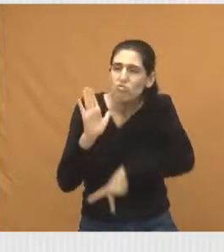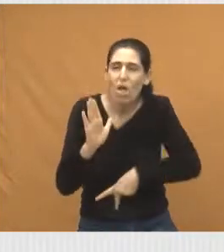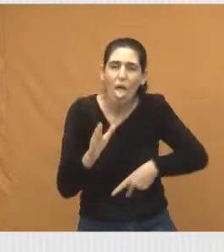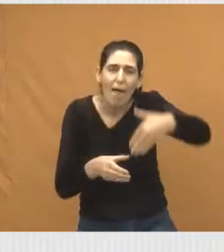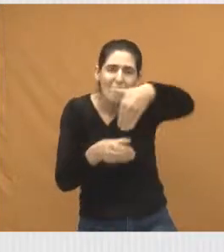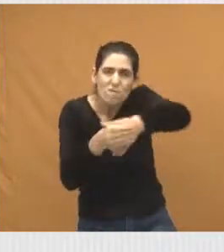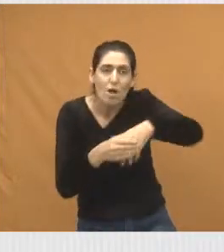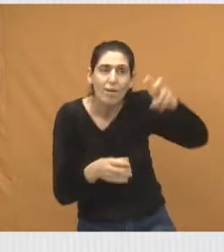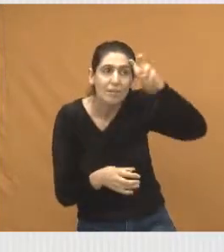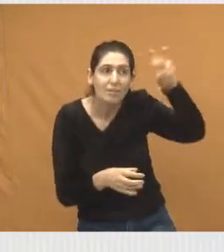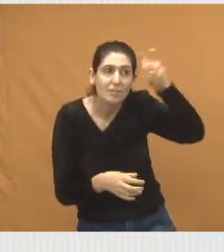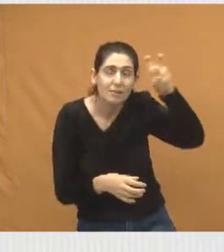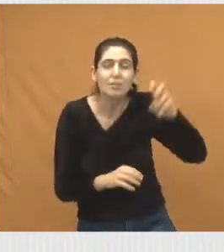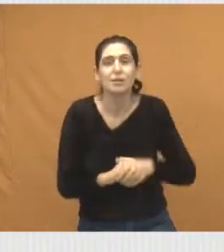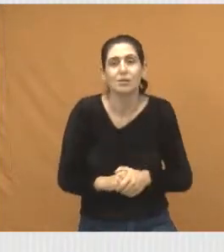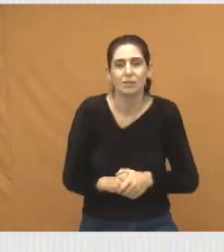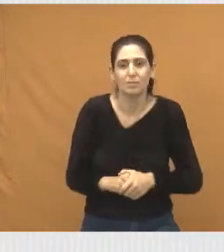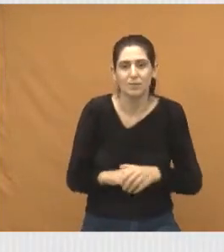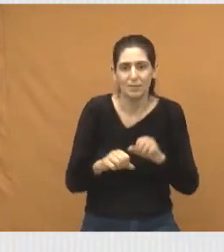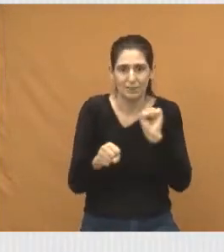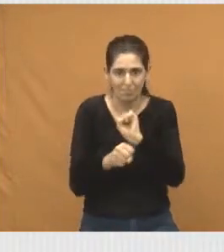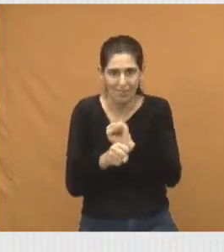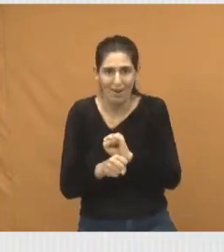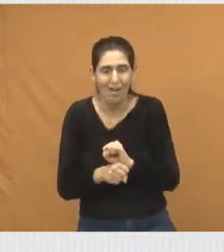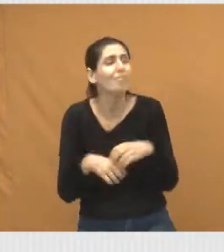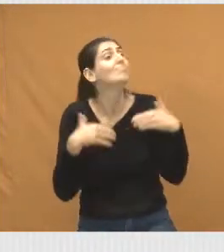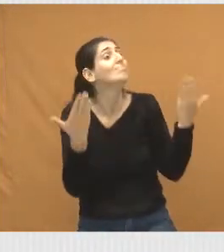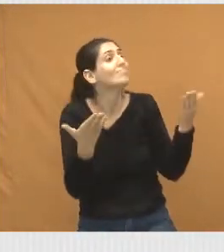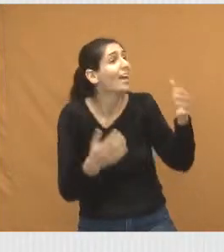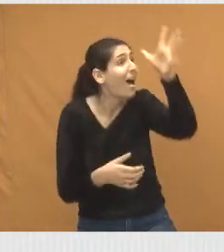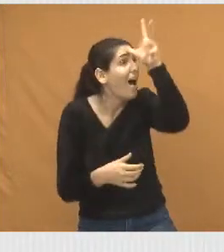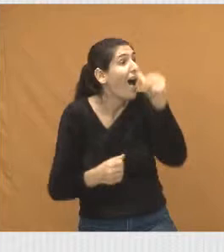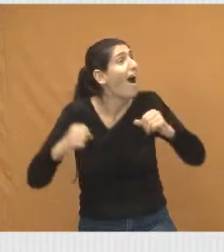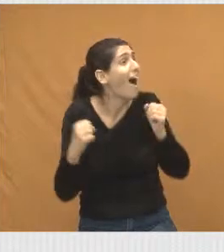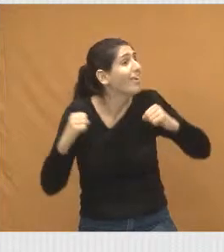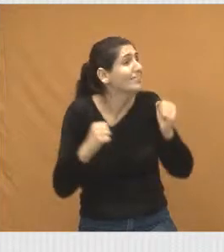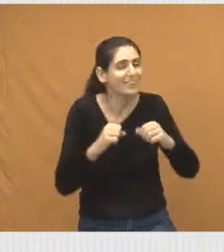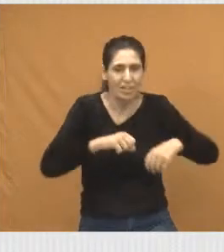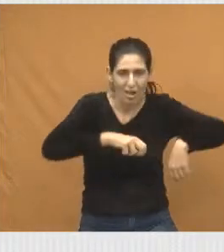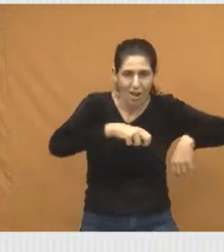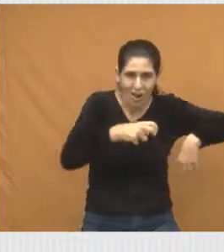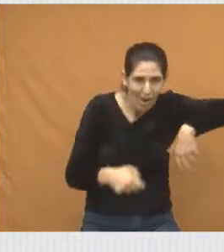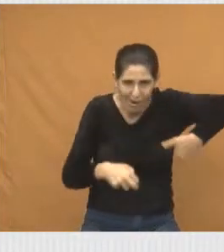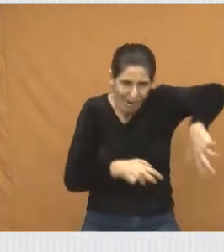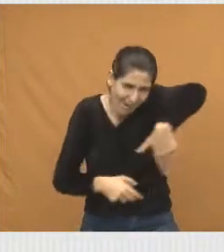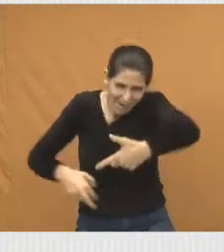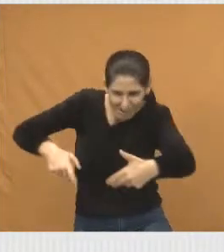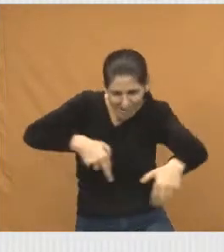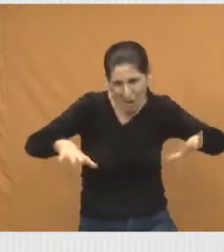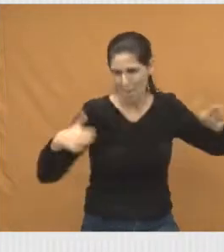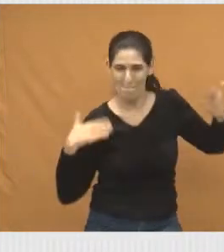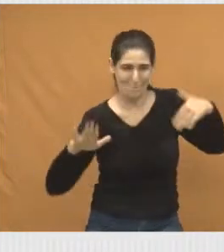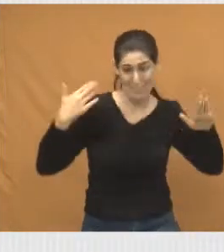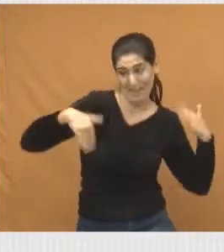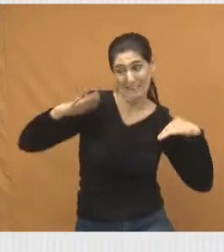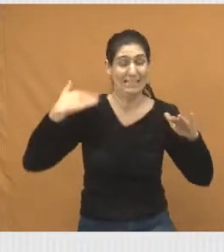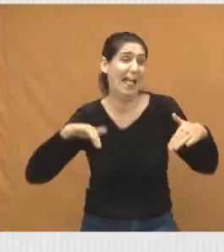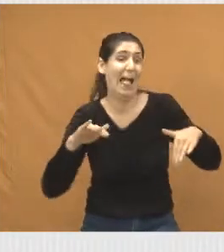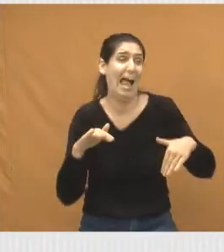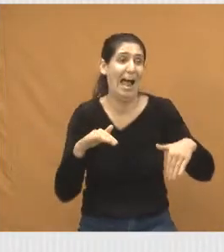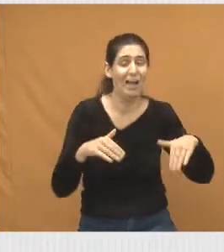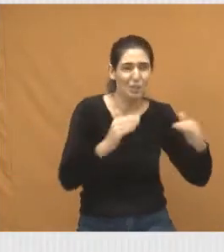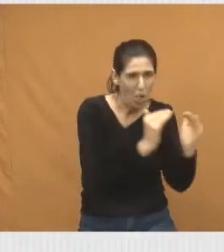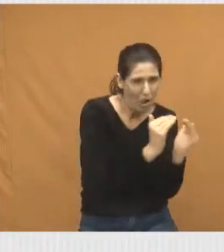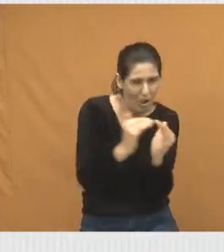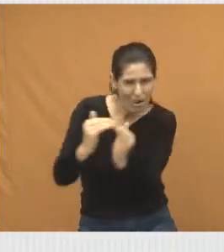agora, cadê as galinhas? Cadê elas que a gente... As galinhas estão dando uma volta aí nos quintal dos vizinhos aí que está cheio de mato aí, ela também combate, ela dá uma limpeza nos quintal